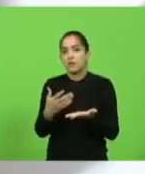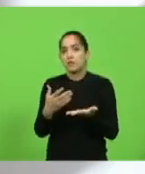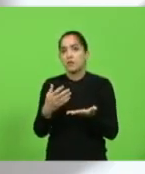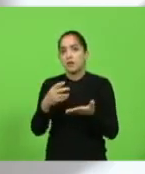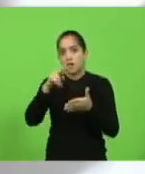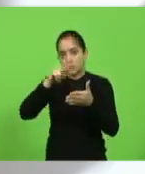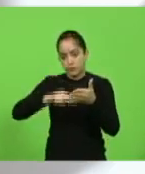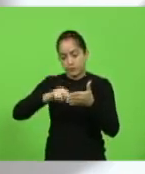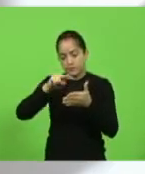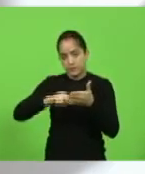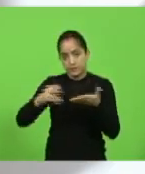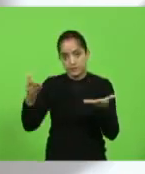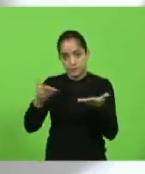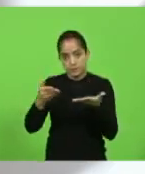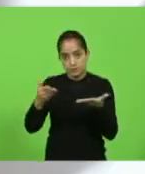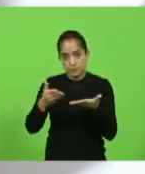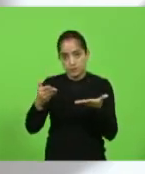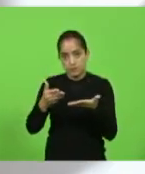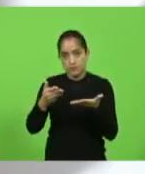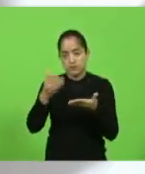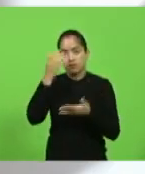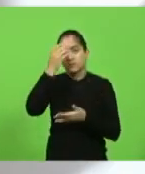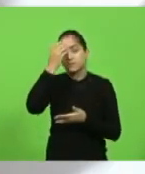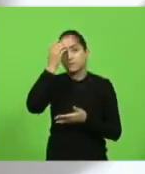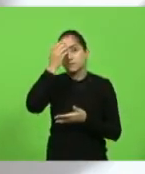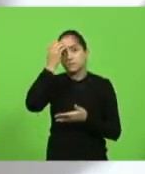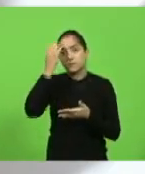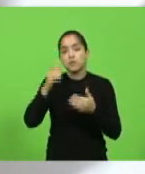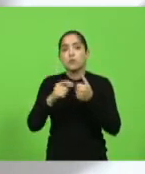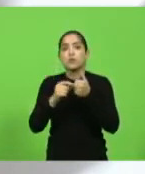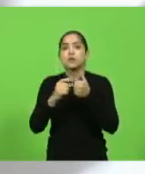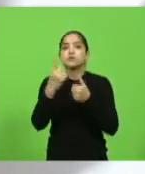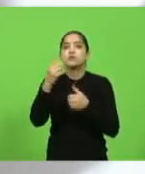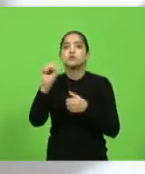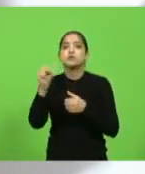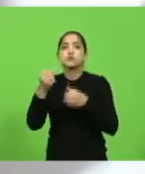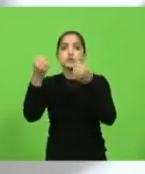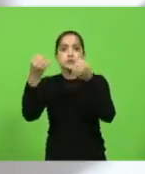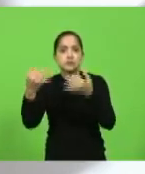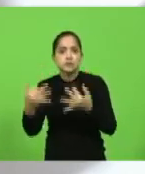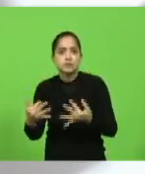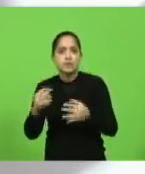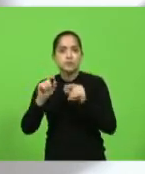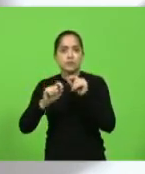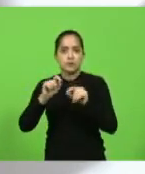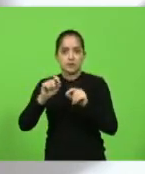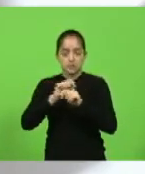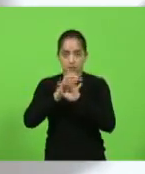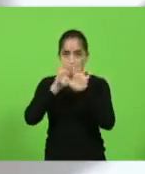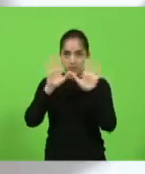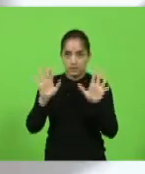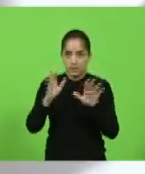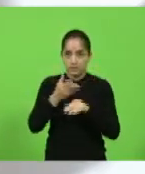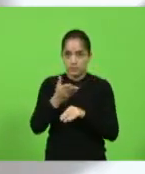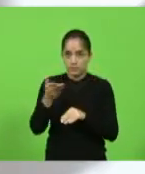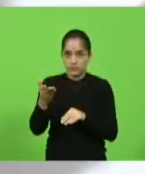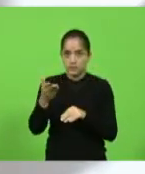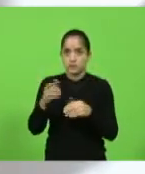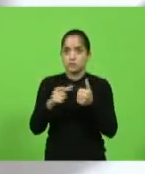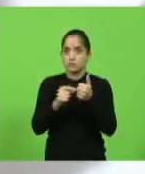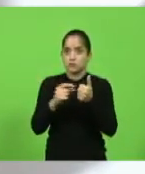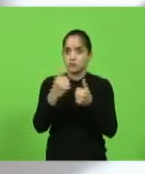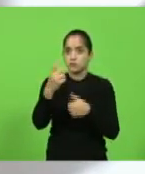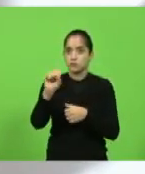com vossa autorização, senhor presidente, do que diz o artigo 18, para que fique bem claro. Artigo 18 do Código de Processo